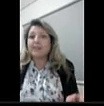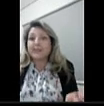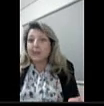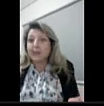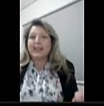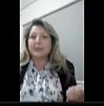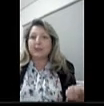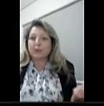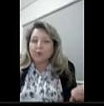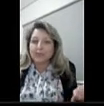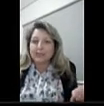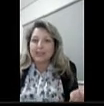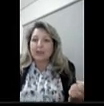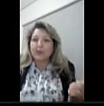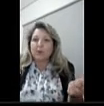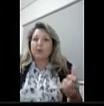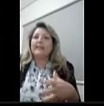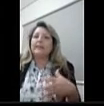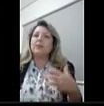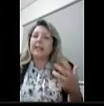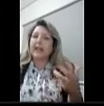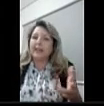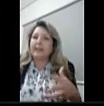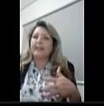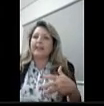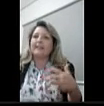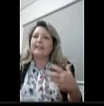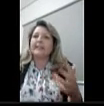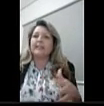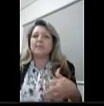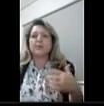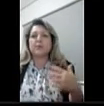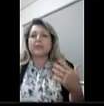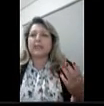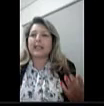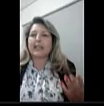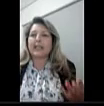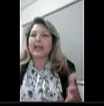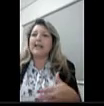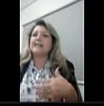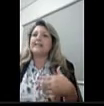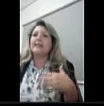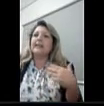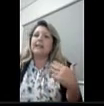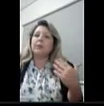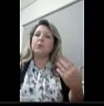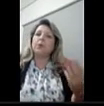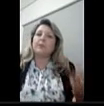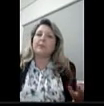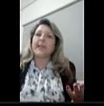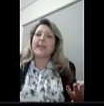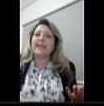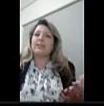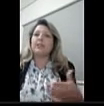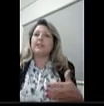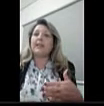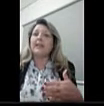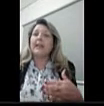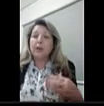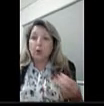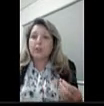Ele falava assim, se eu sento, eu não consigo. Então, claro, ele vai treinando, mas quando ele está em casa, num outro ambiente,